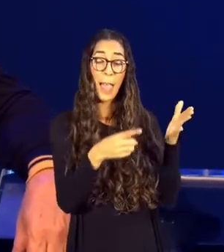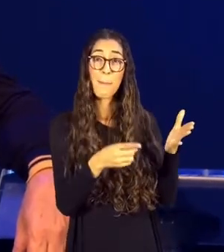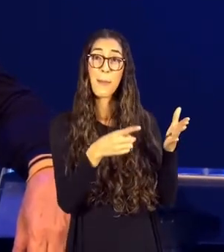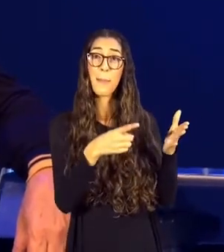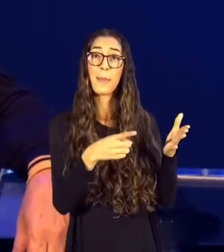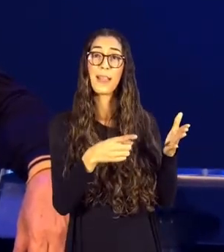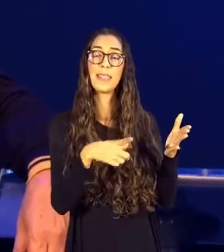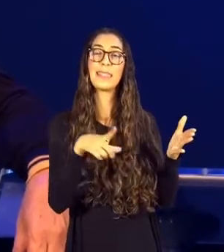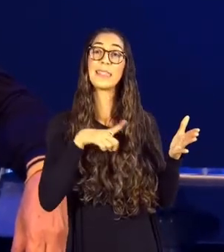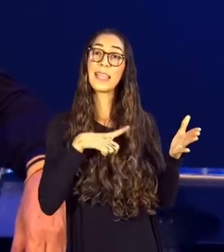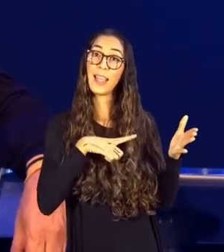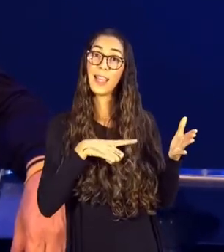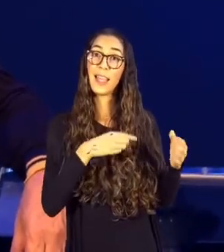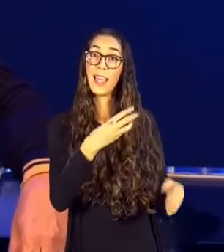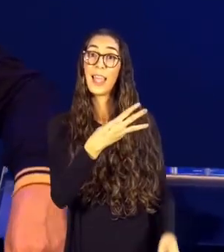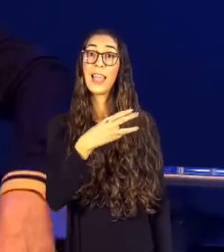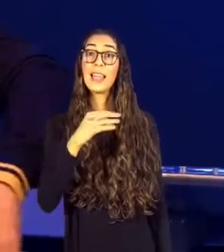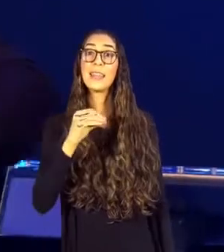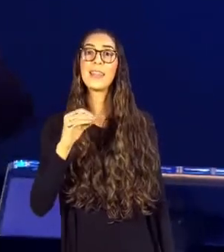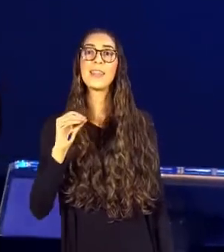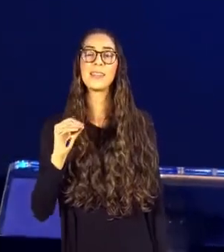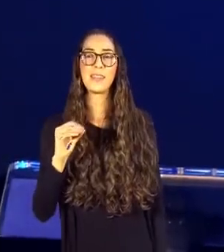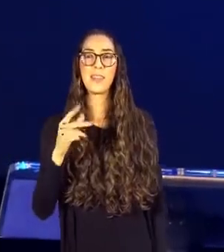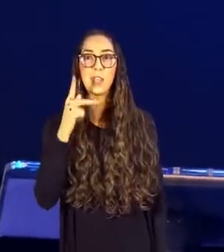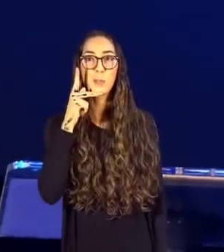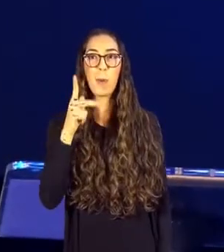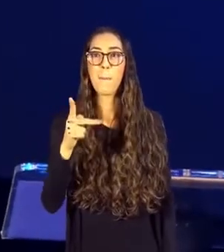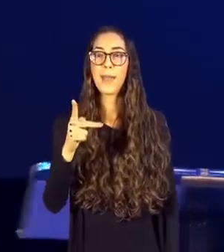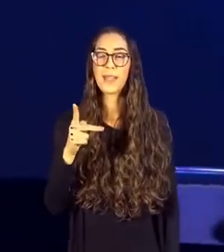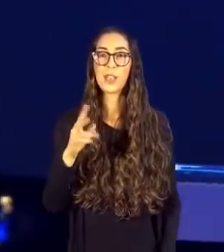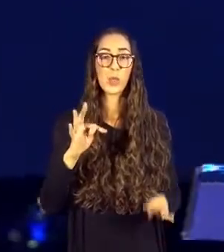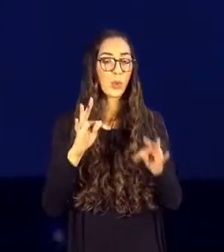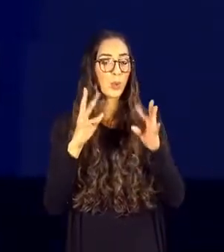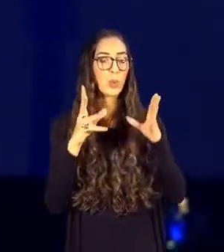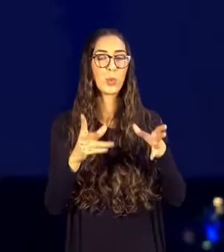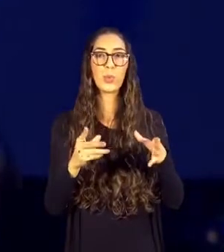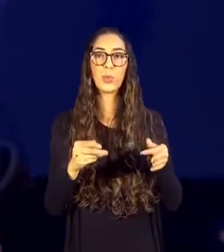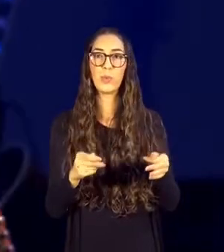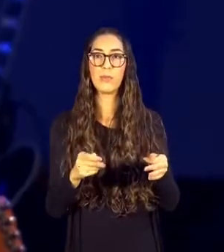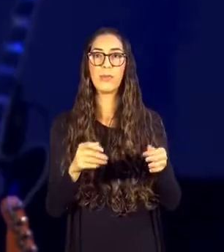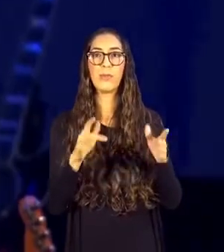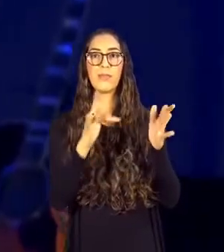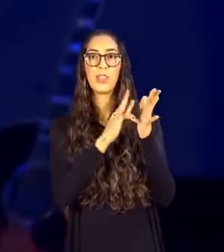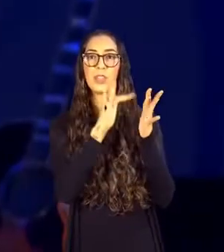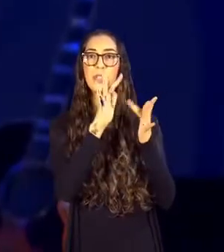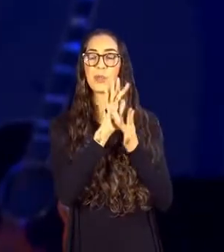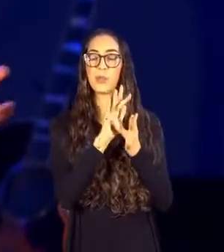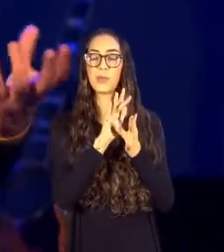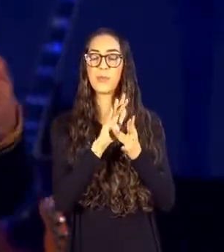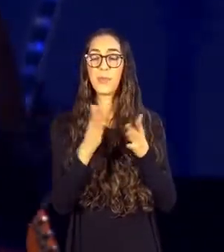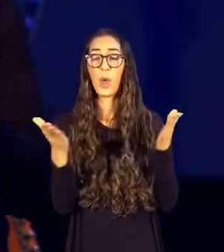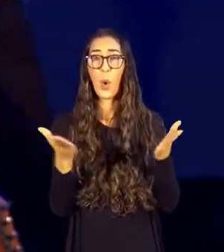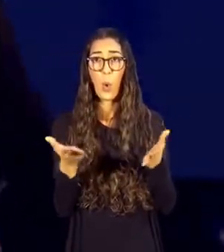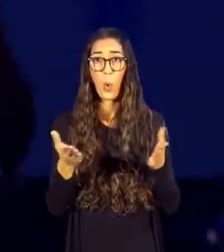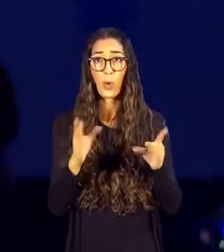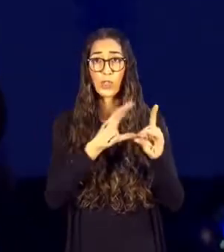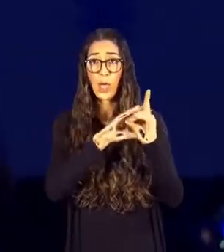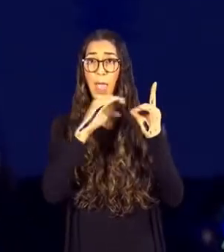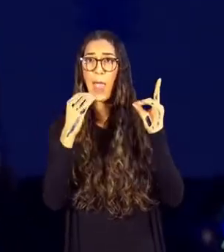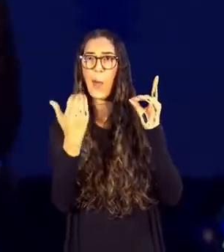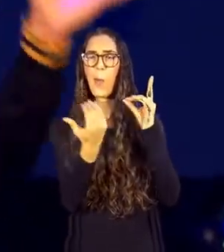Todos profetizaram sobre Jesus. Estou fazendo aqui um culto hoje para você refletir. Aí eu preciso de dados, eu preciso de